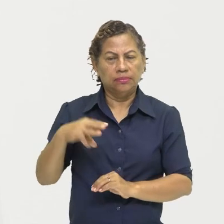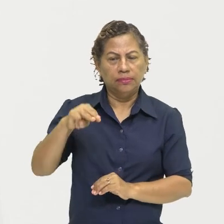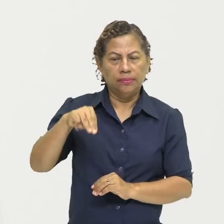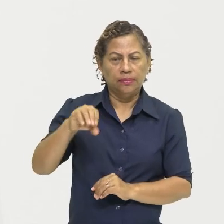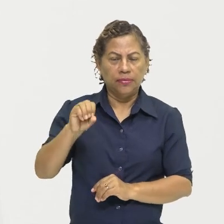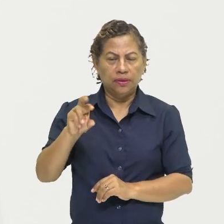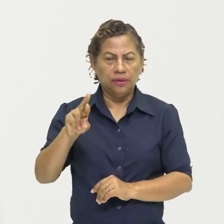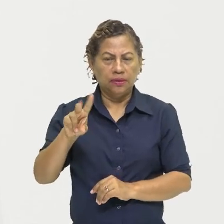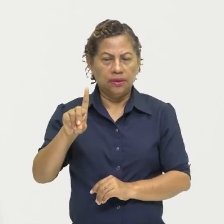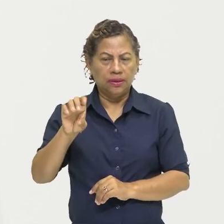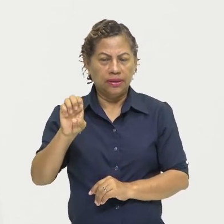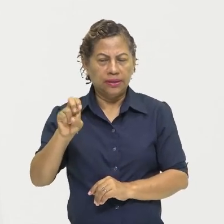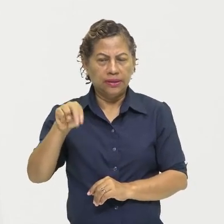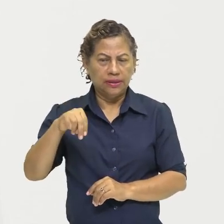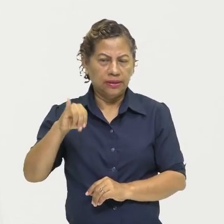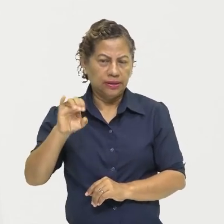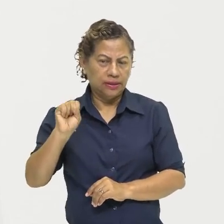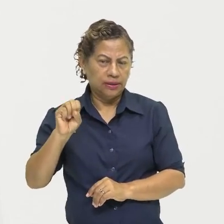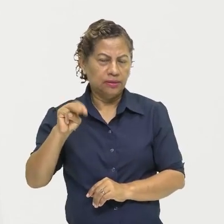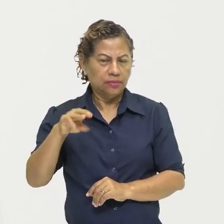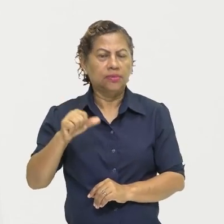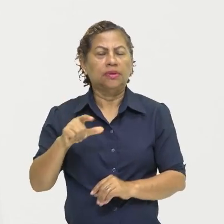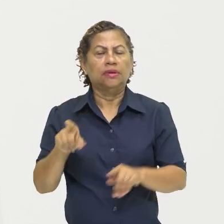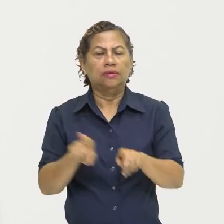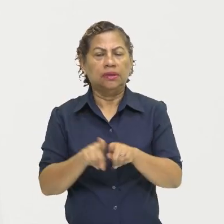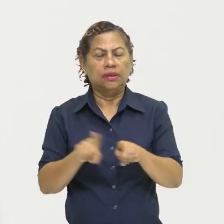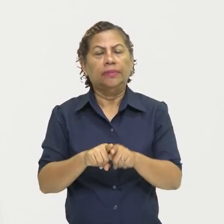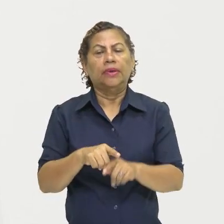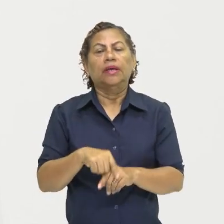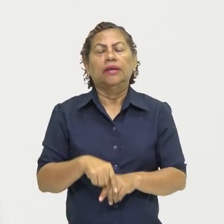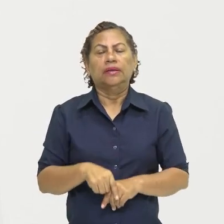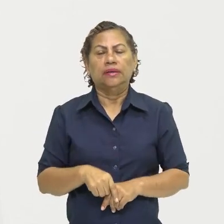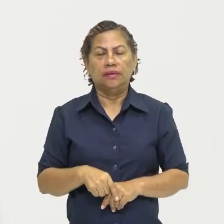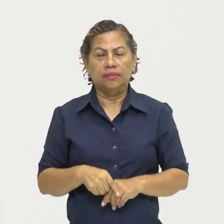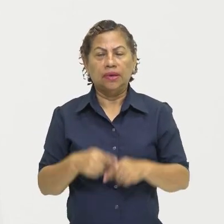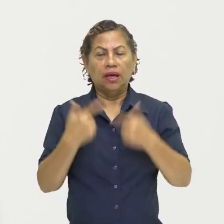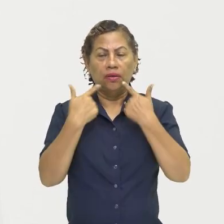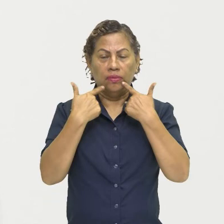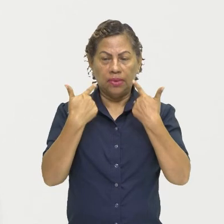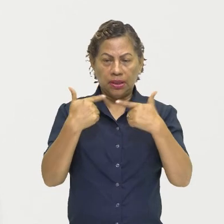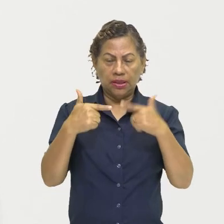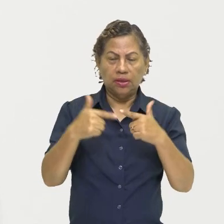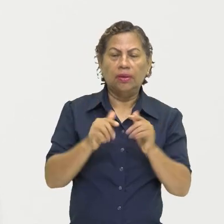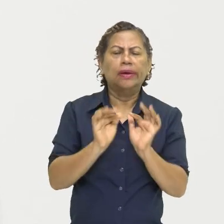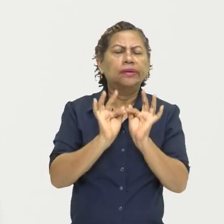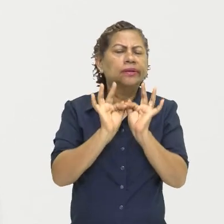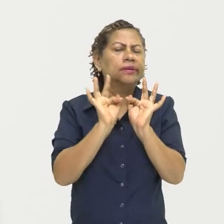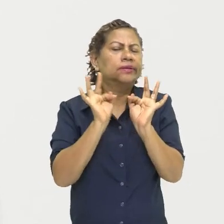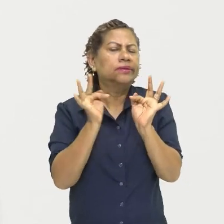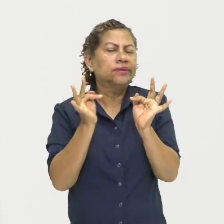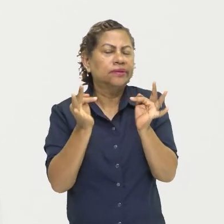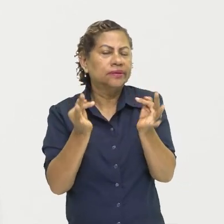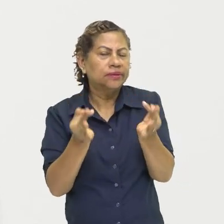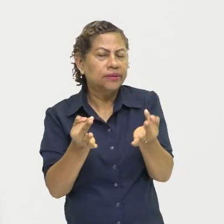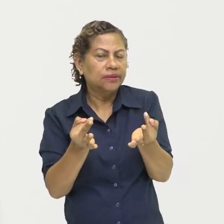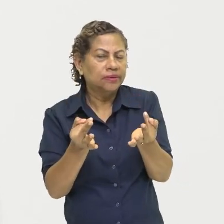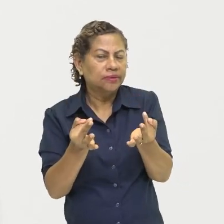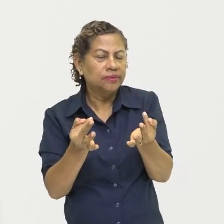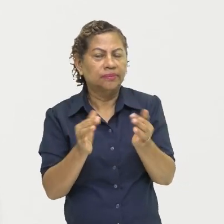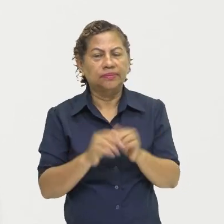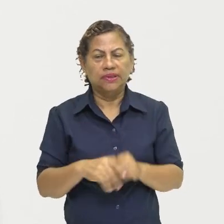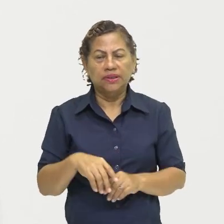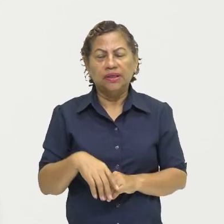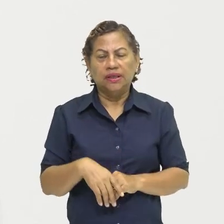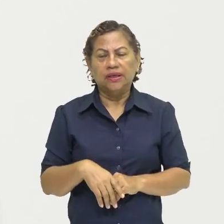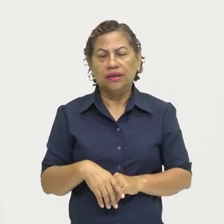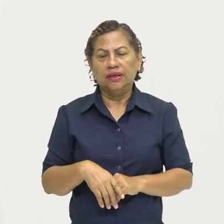aí, nesse livro, ele faz uso da linguagem nacional, né, uma linguagem coloquial, uma linguagem simples, né, que justamente aproxima o